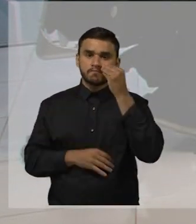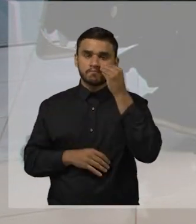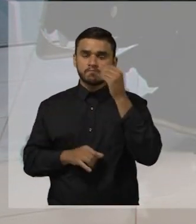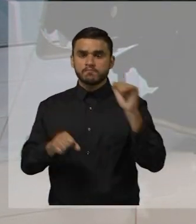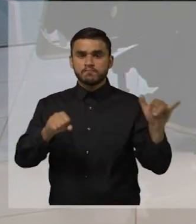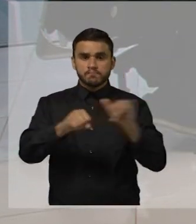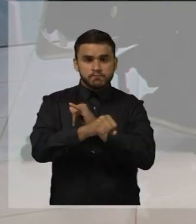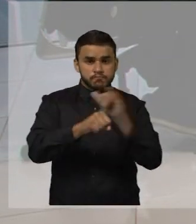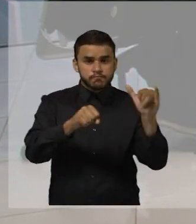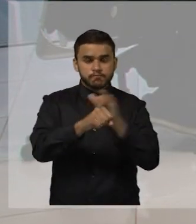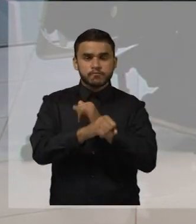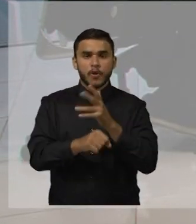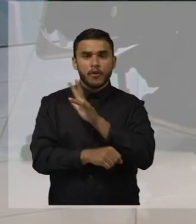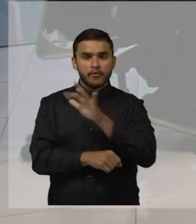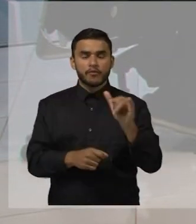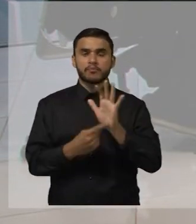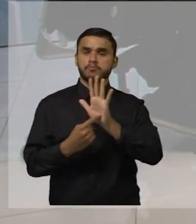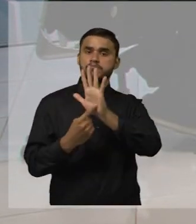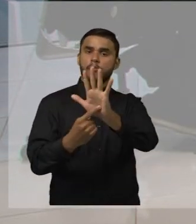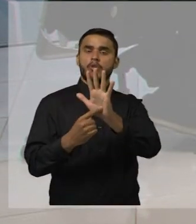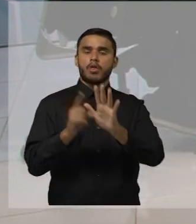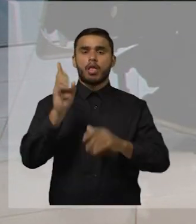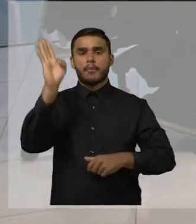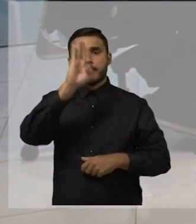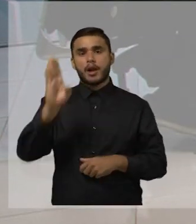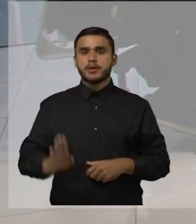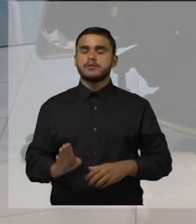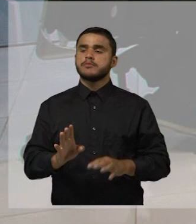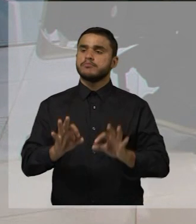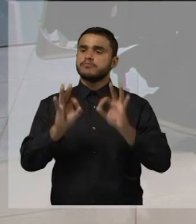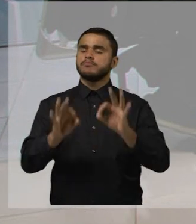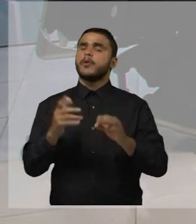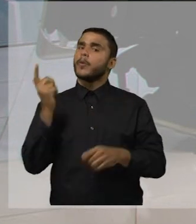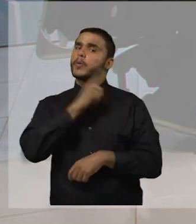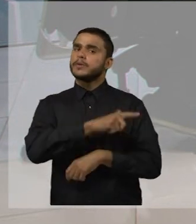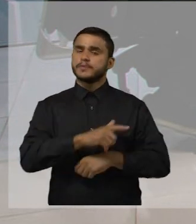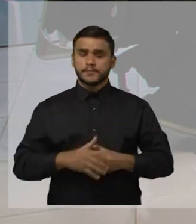vender essa nova imagem do Brasil. Você acha que